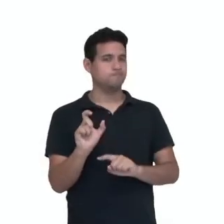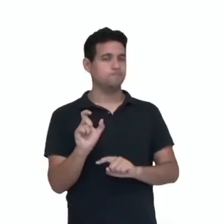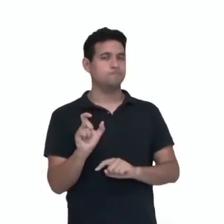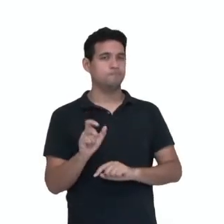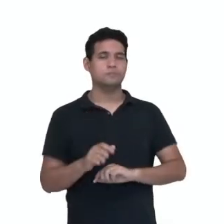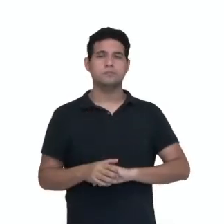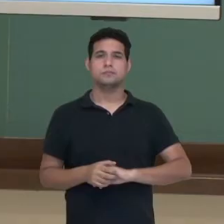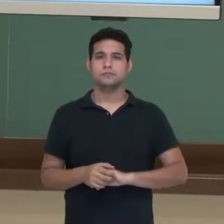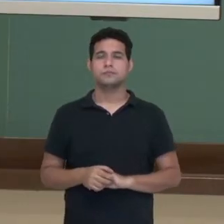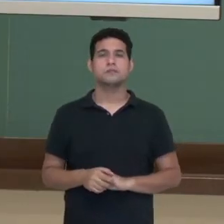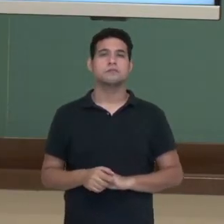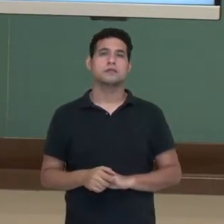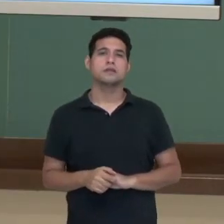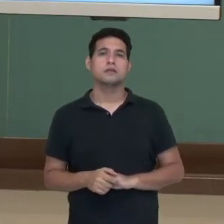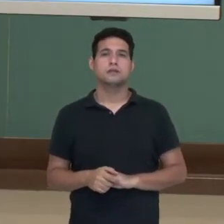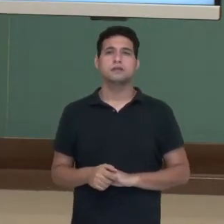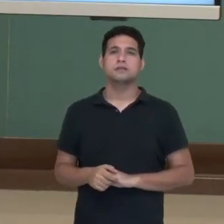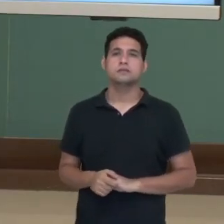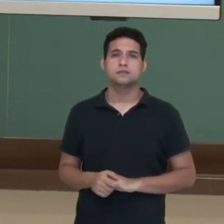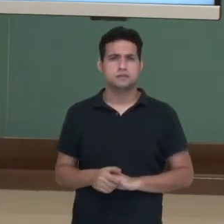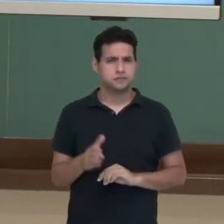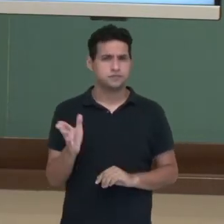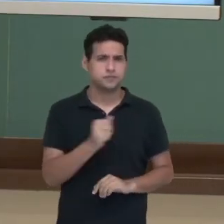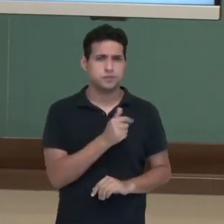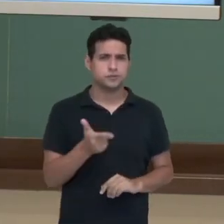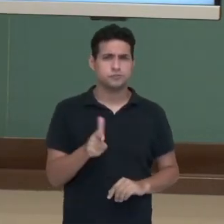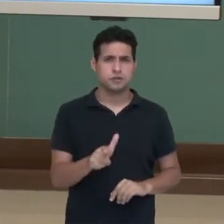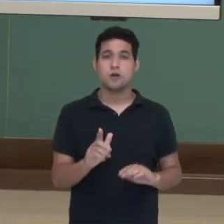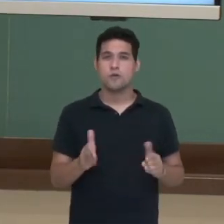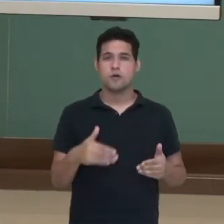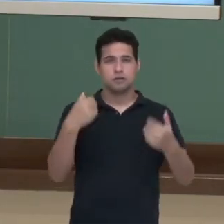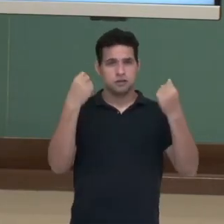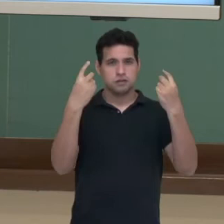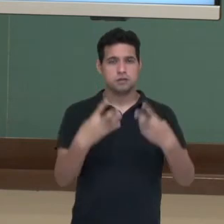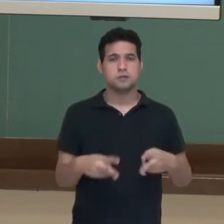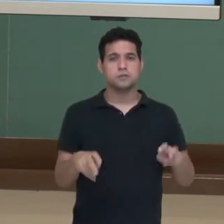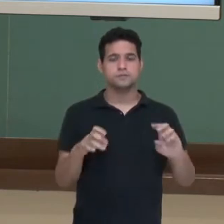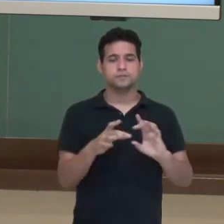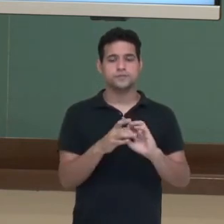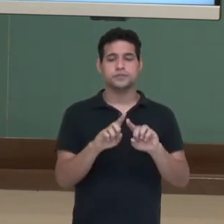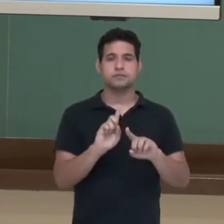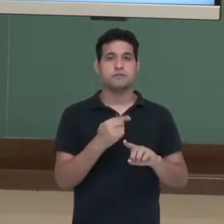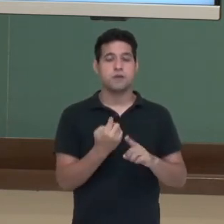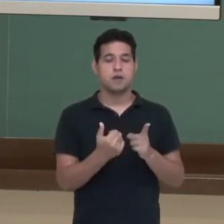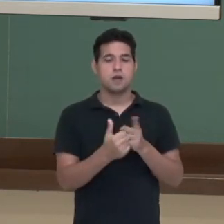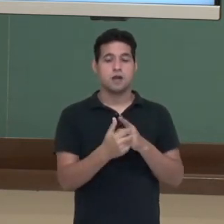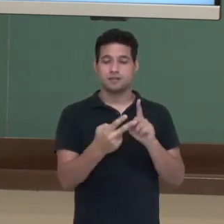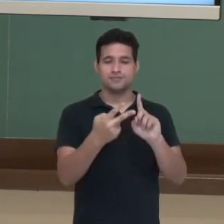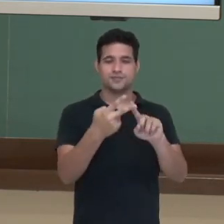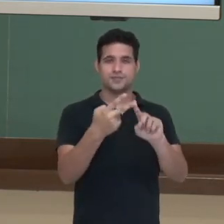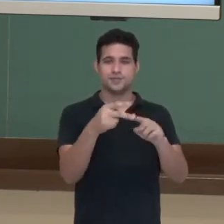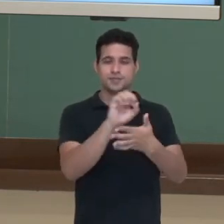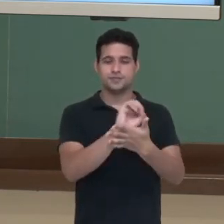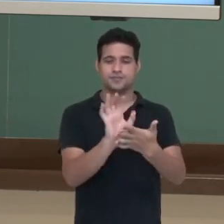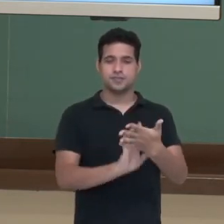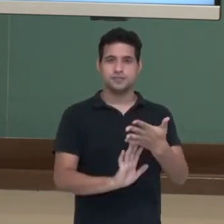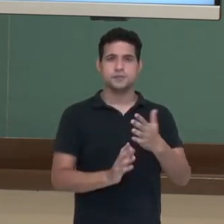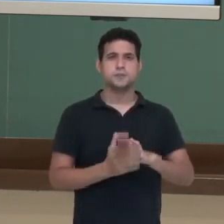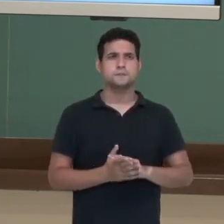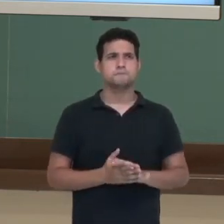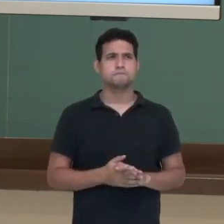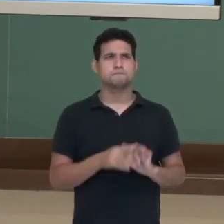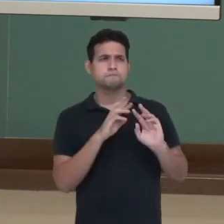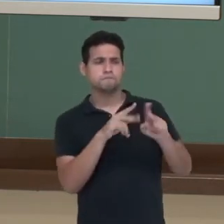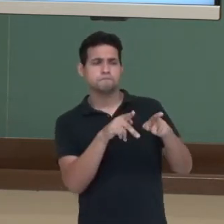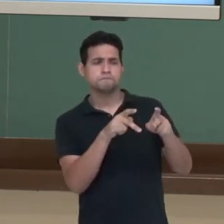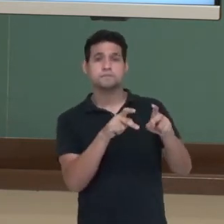orações. Certo? Vamos a seguir. Agora que falamos sobre as conjunções, vamos para a nossa segunda atividade.